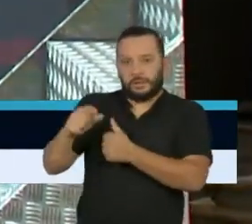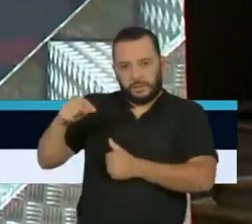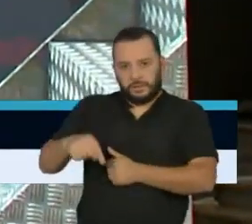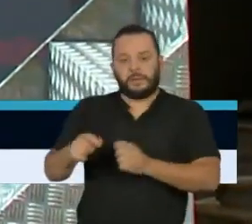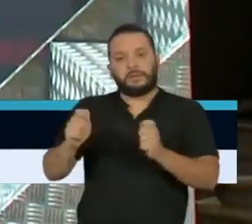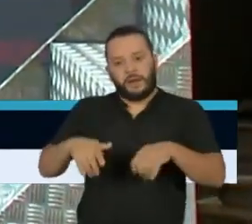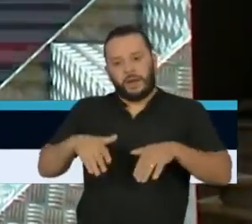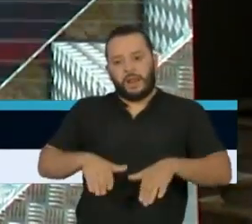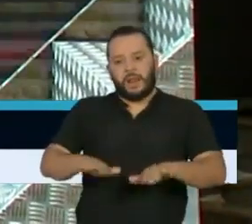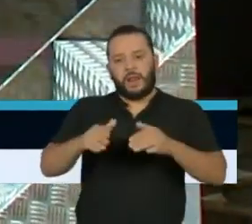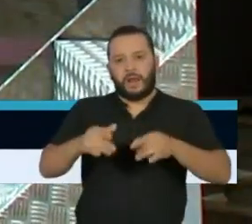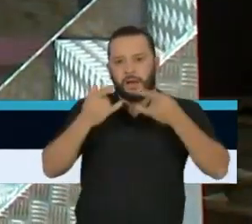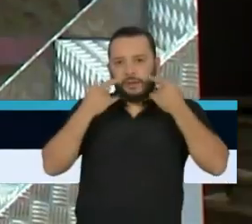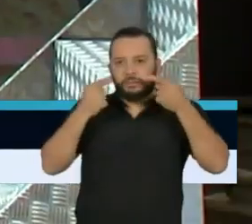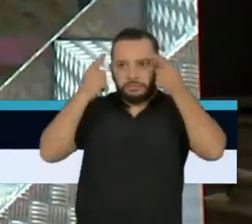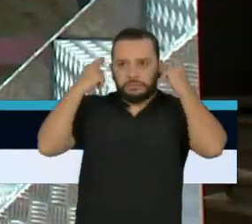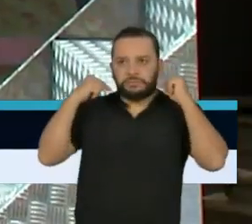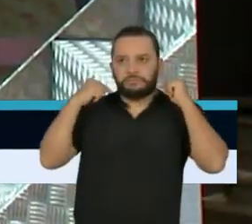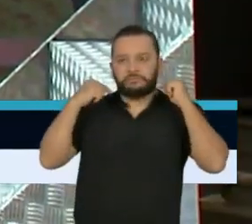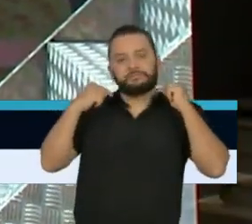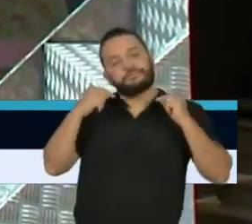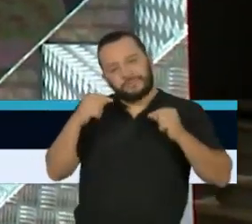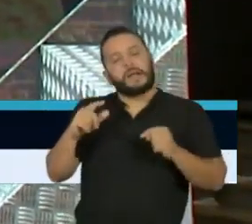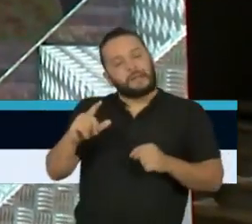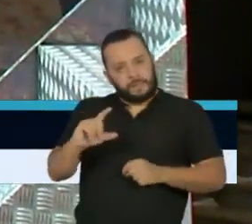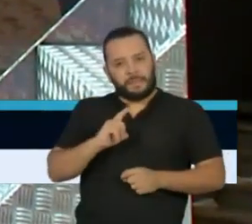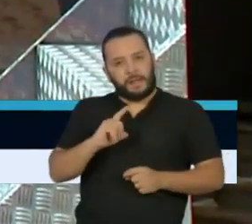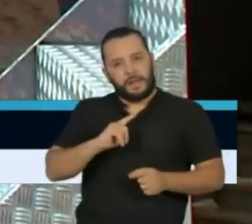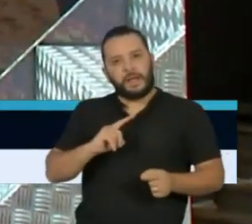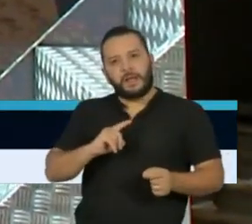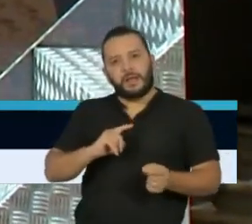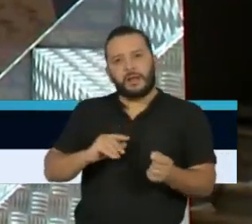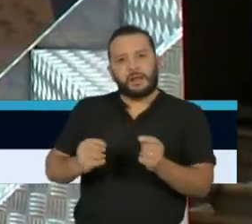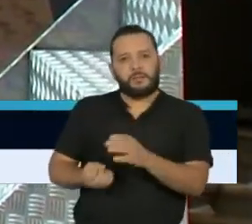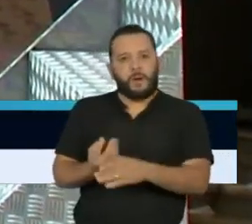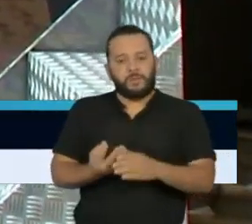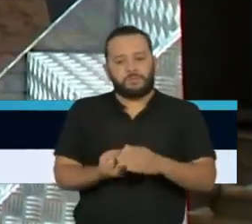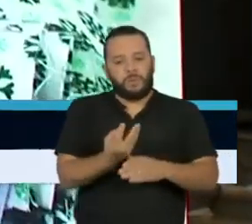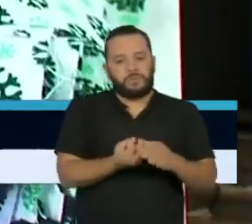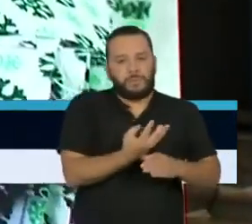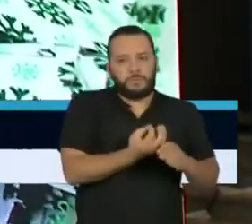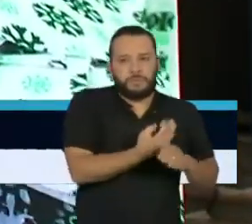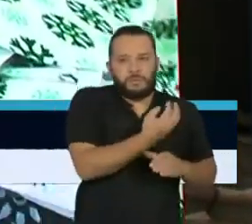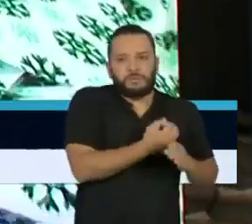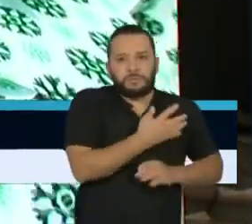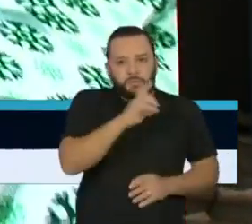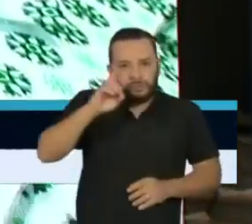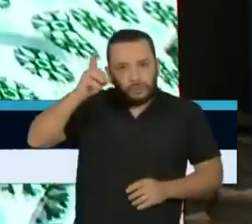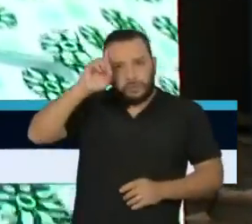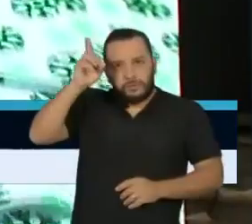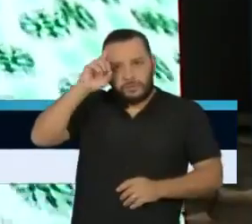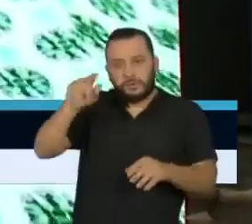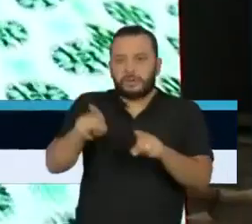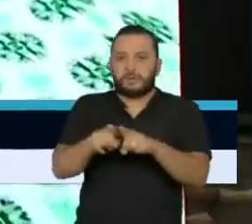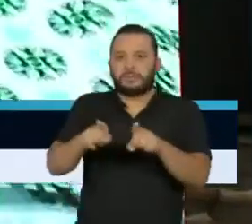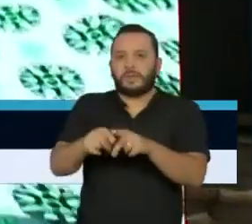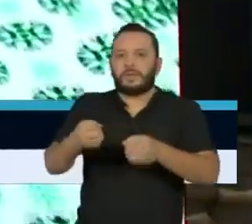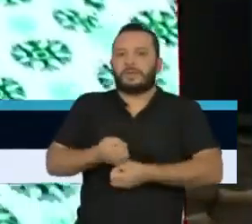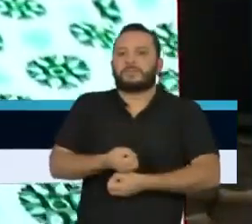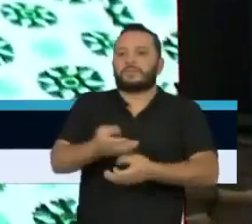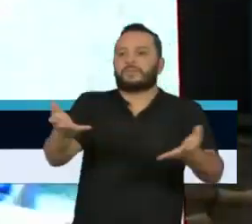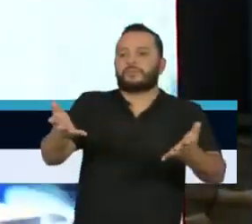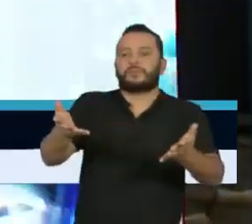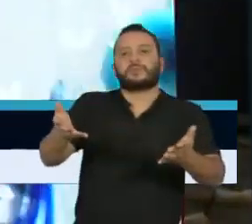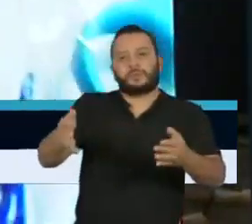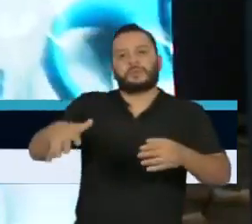essas máscaras sejam confeccionadas com a produção máxima possível diária e a distribuição dessas máscaras para